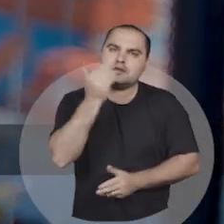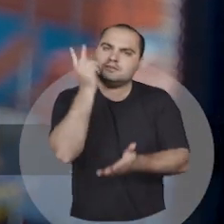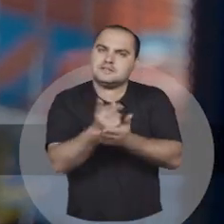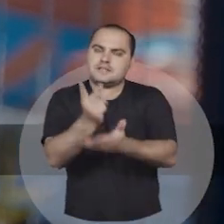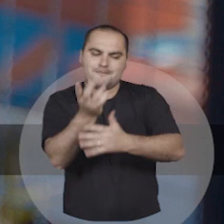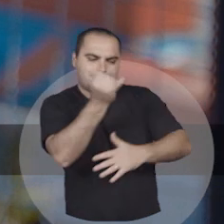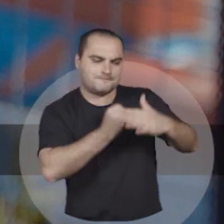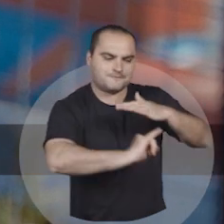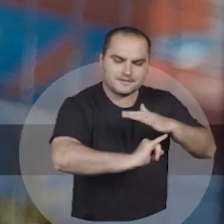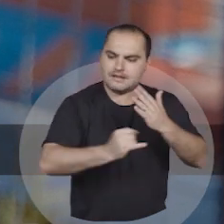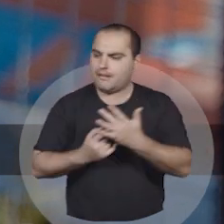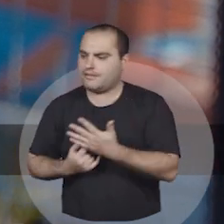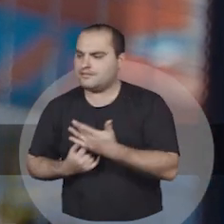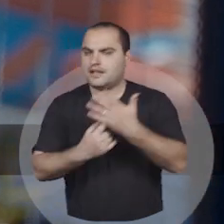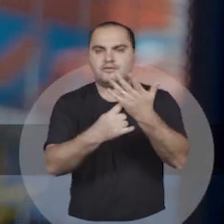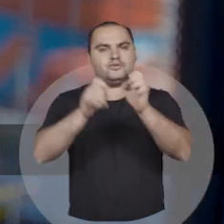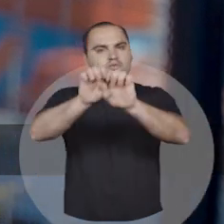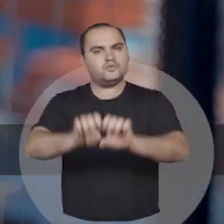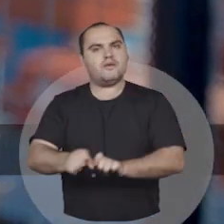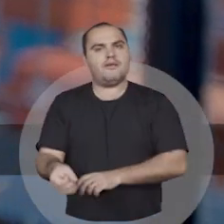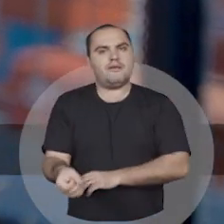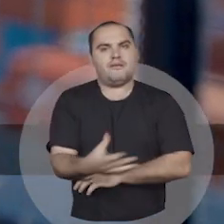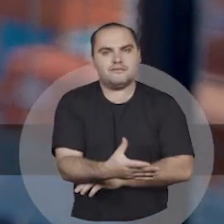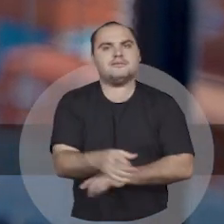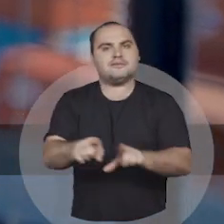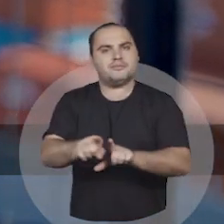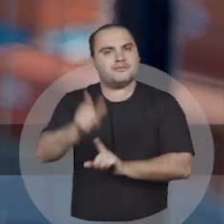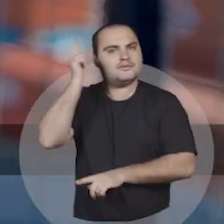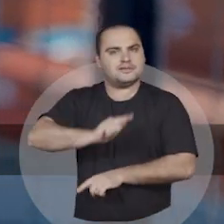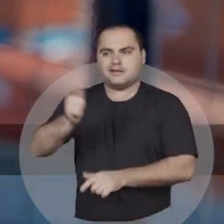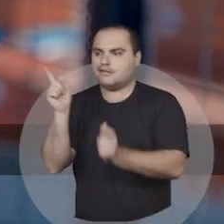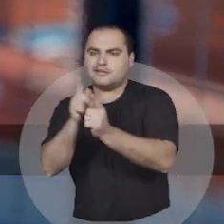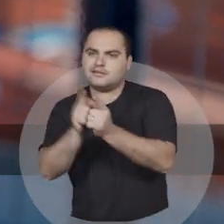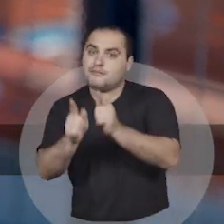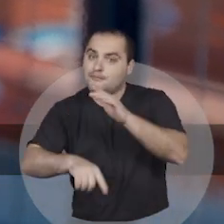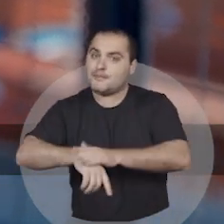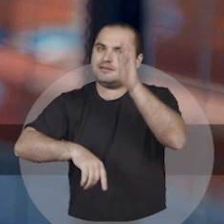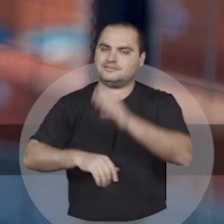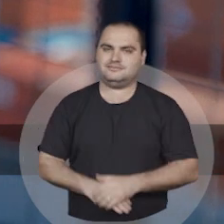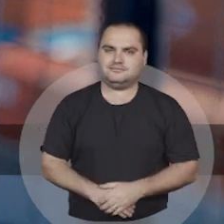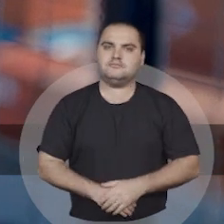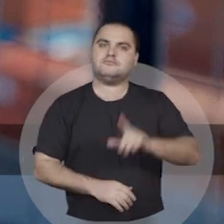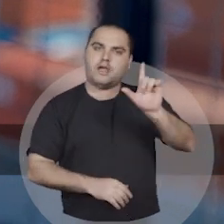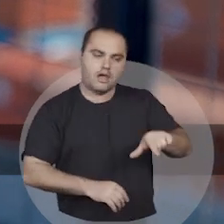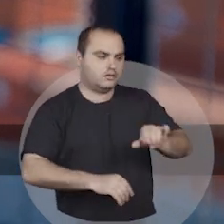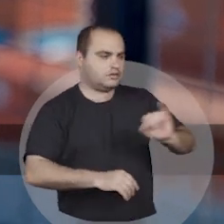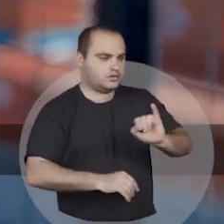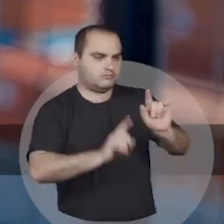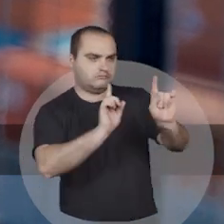buscando recursos e investimentos para modernizar sua estrutura e aumentar sua capacidade. Estamos a